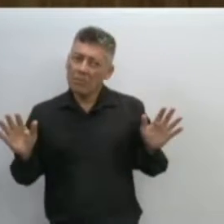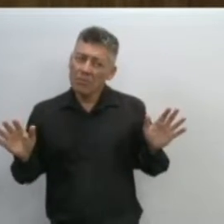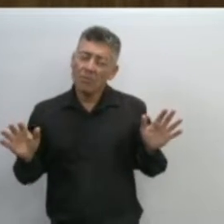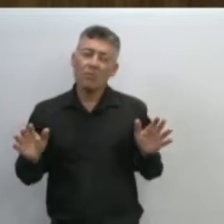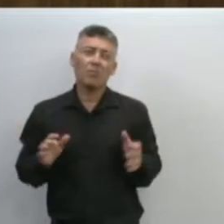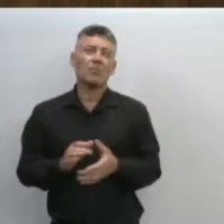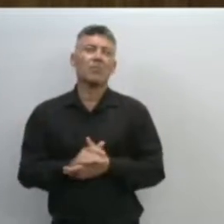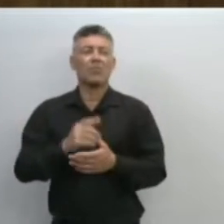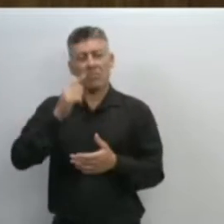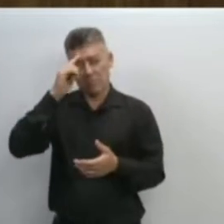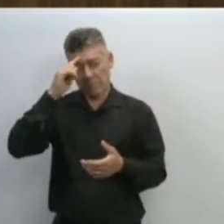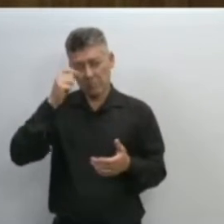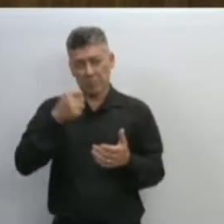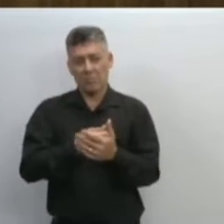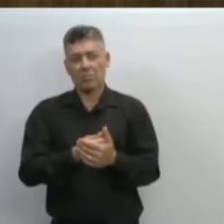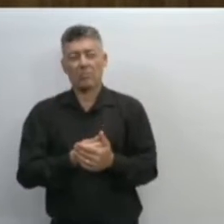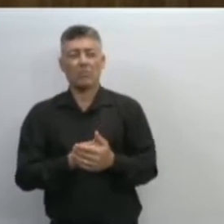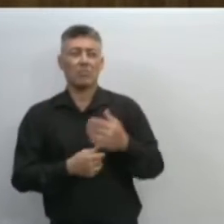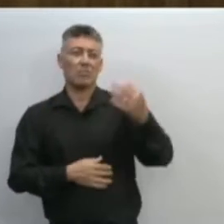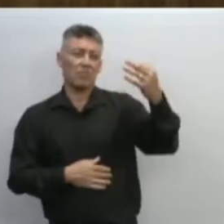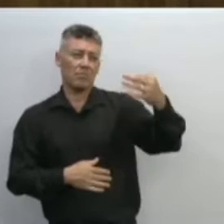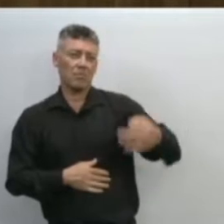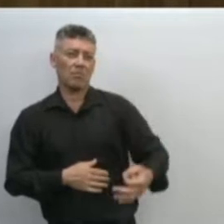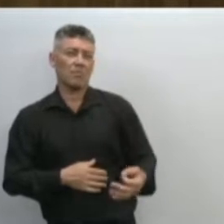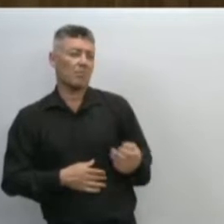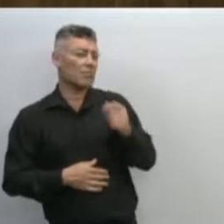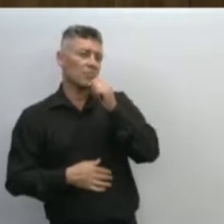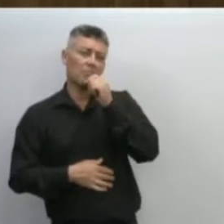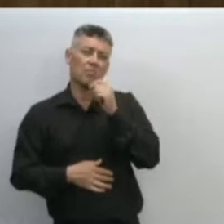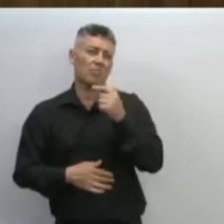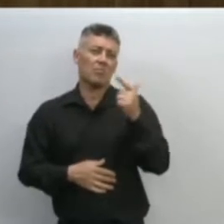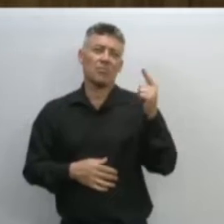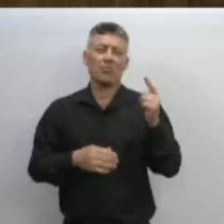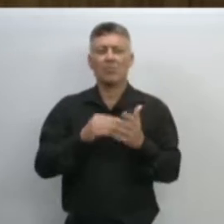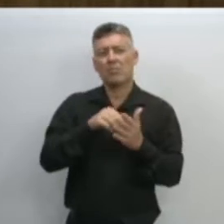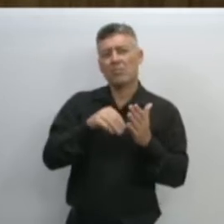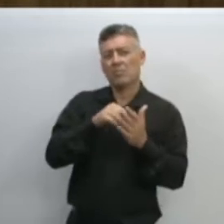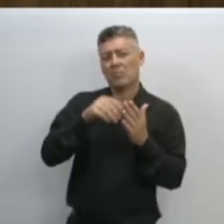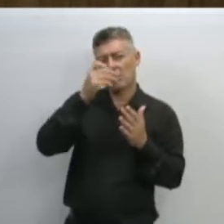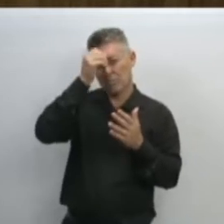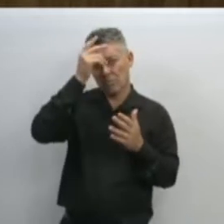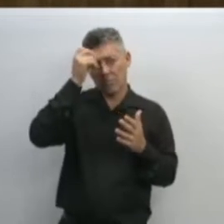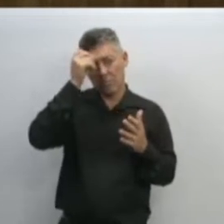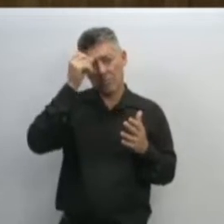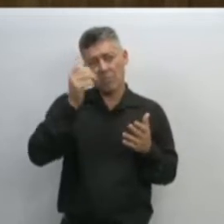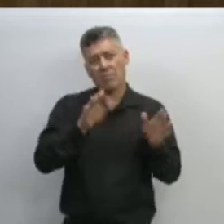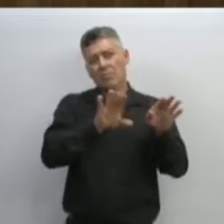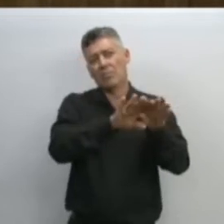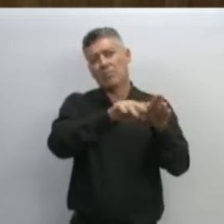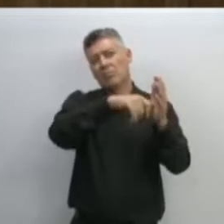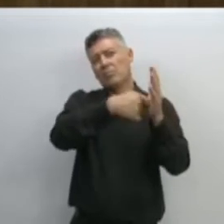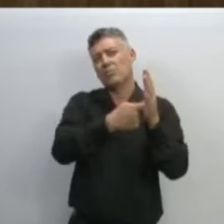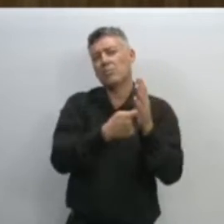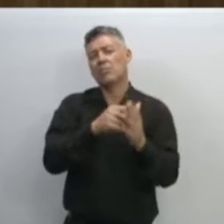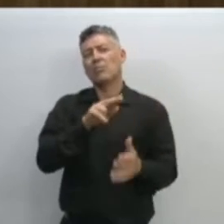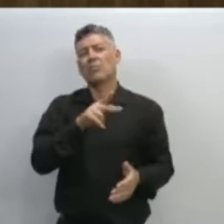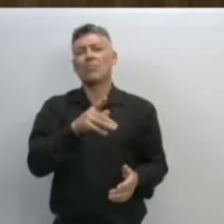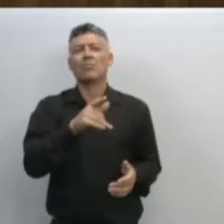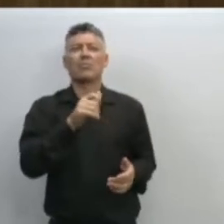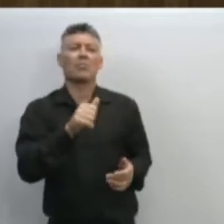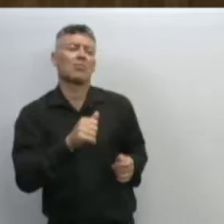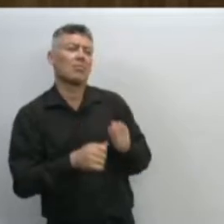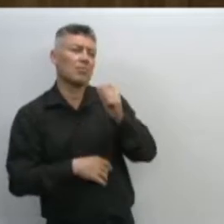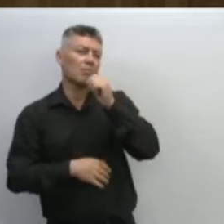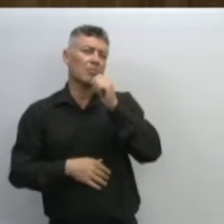Tem tomado decisões que não são acertadas, como eu disse hoje, na Secretaria Municipal de Saúde. A de fechar a UPA, o atendimento pediátrico